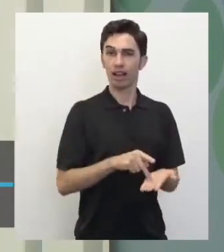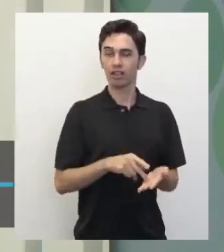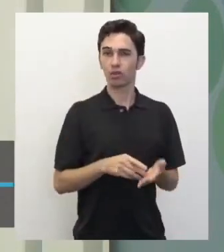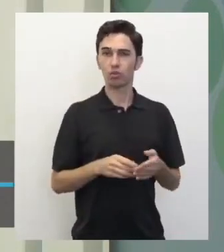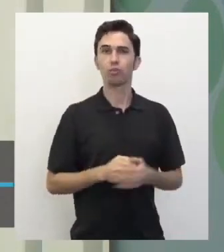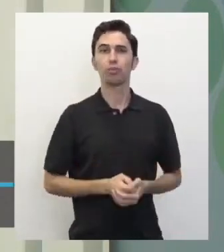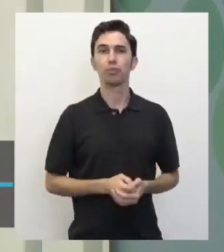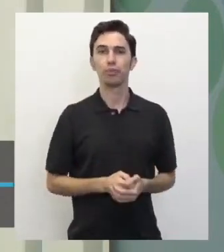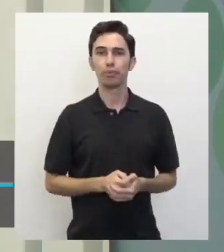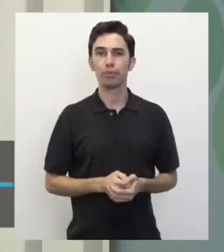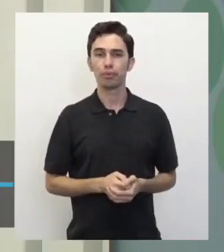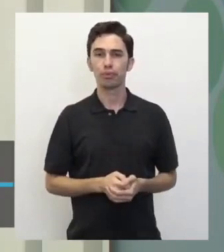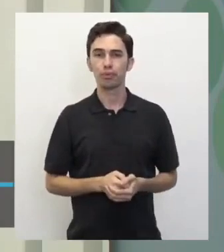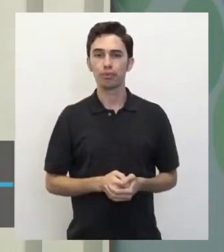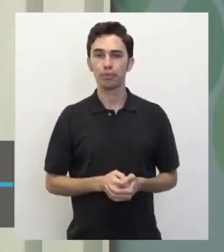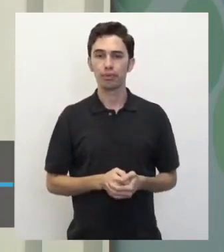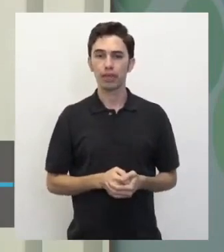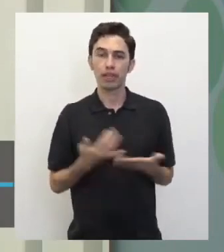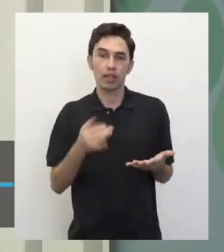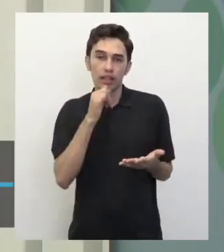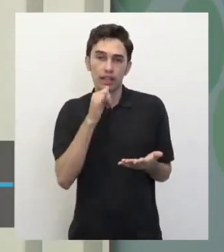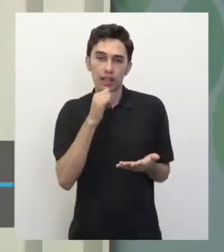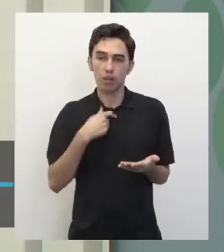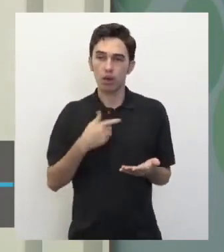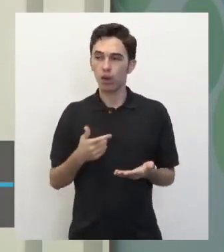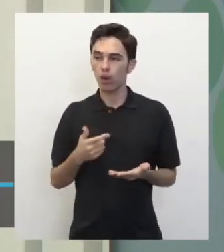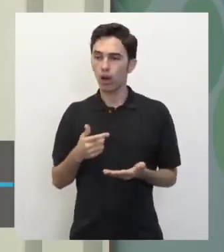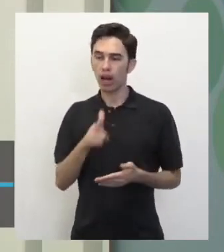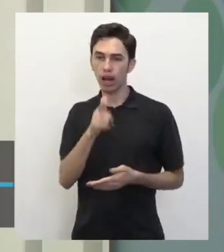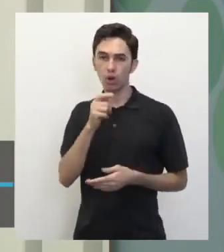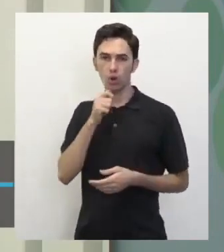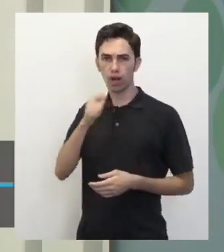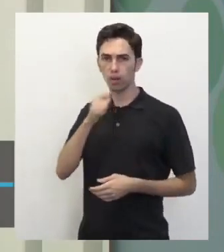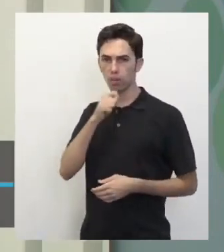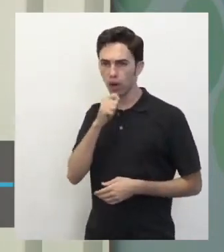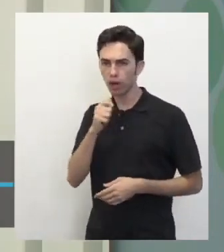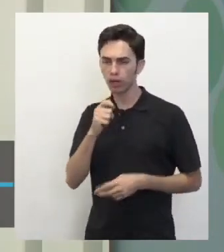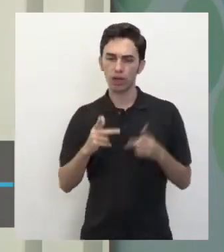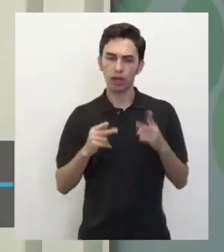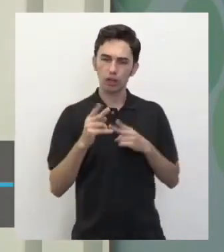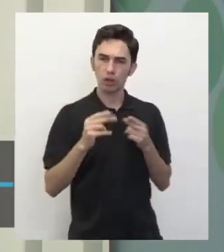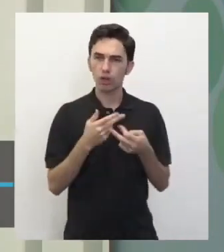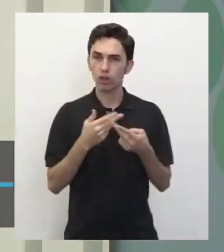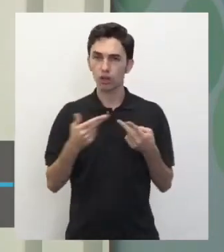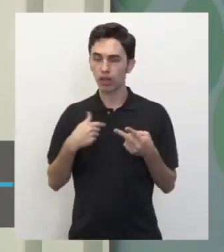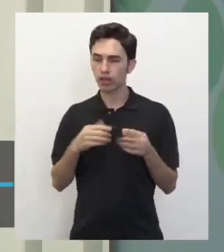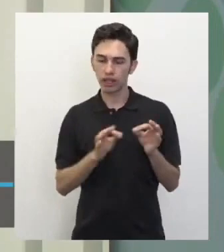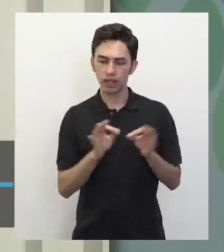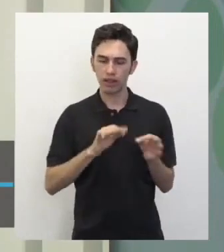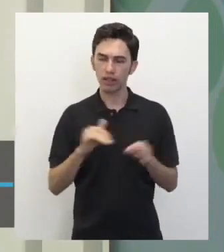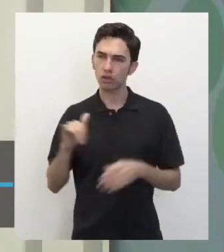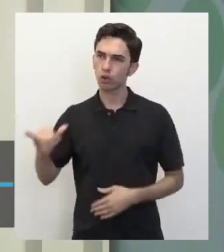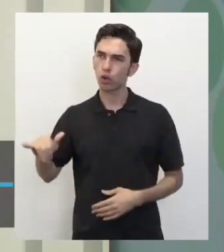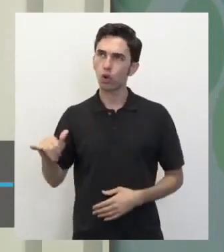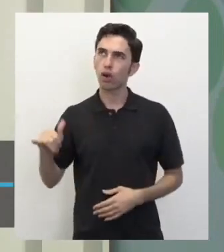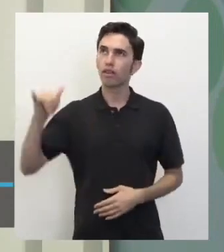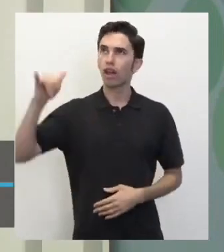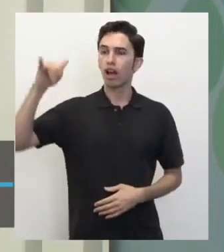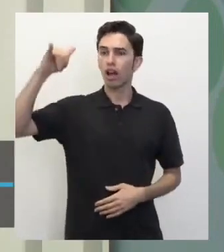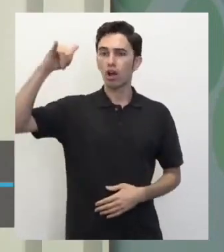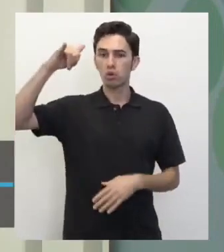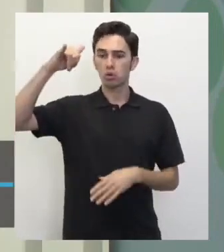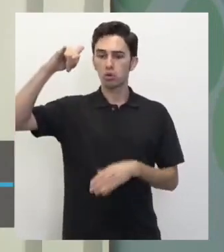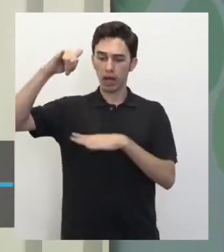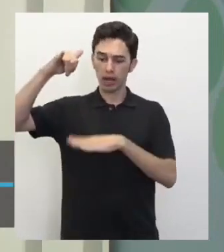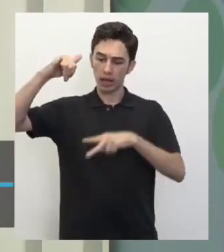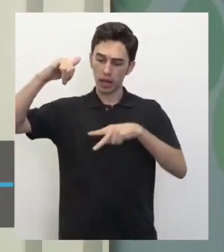notícia, quando um repórter, o jornalista, o editor, ele está falando o avião está sobrevoando o